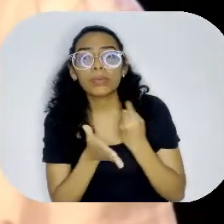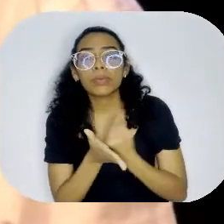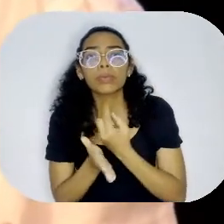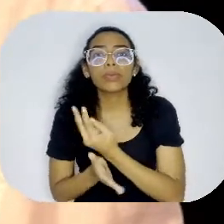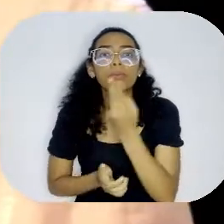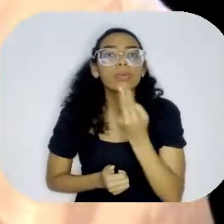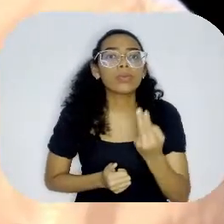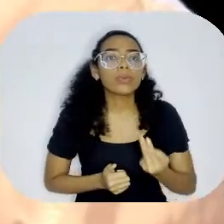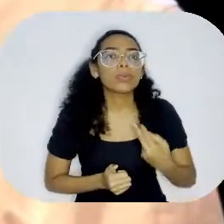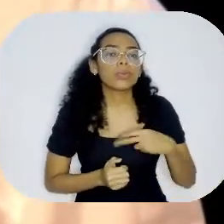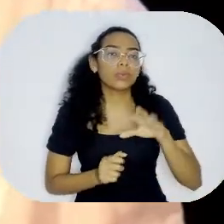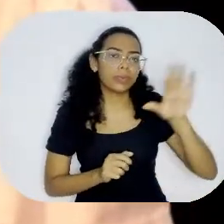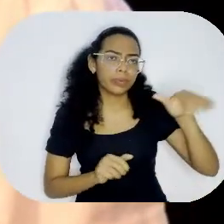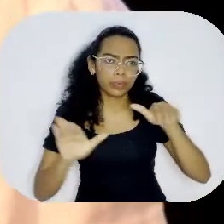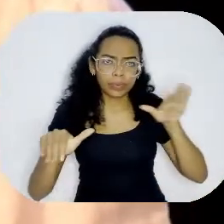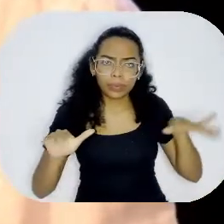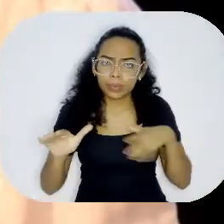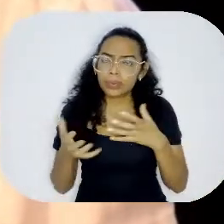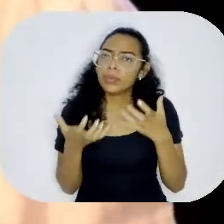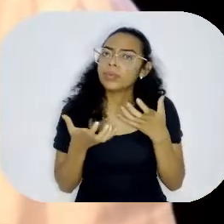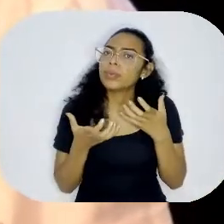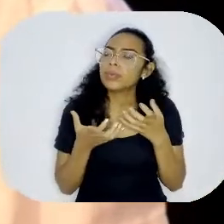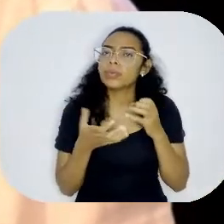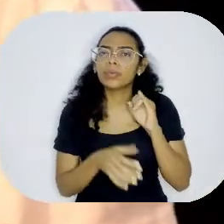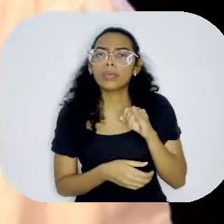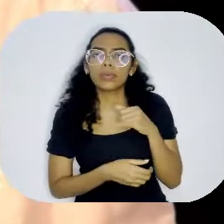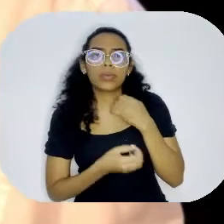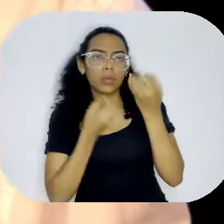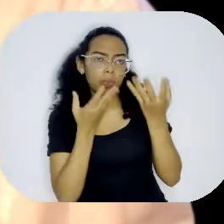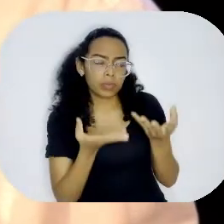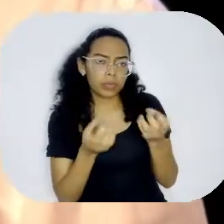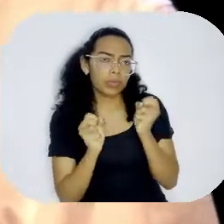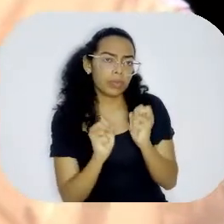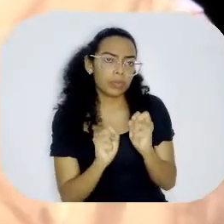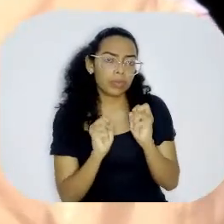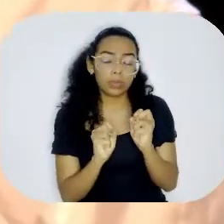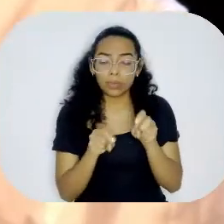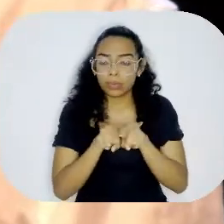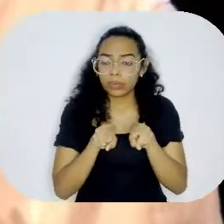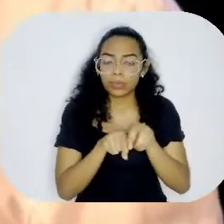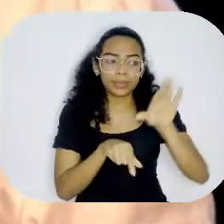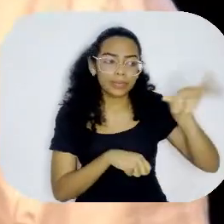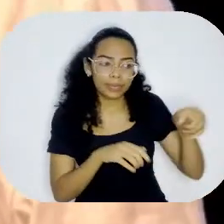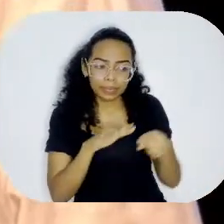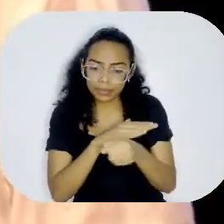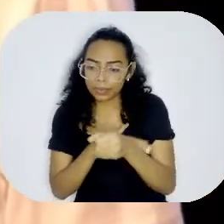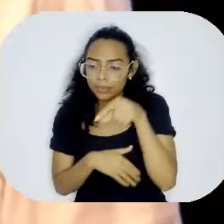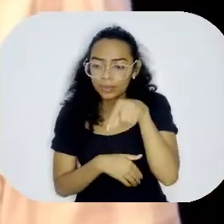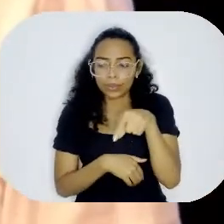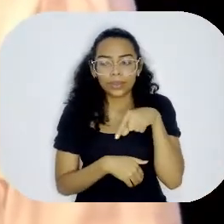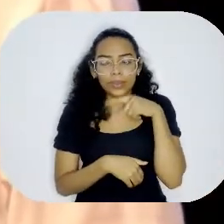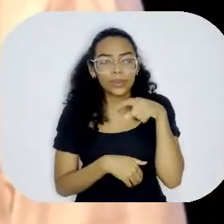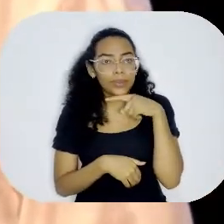sei o nome, outros não sei. Ficassem aqui porque eu vou chamando aqueles que querem, trouxeram seus poemas. E também vou chamar um que não